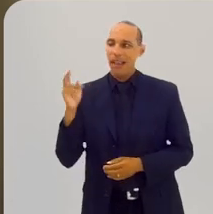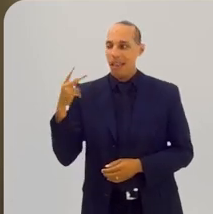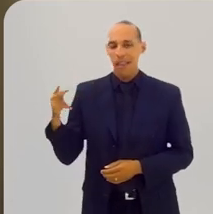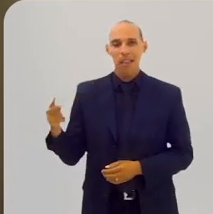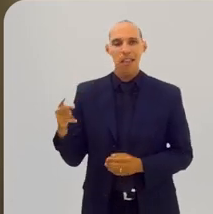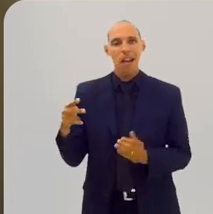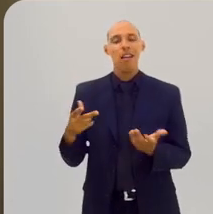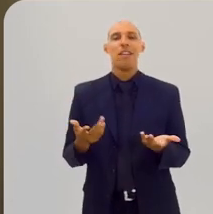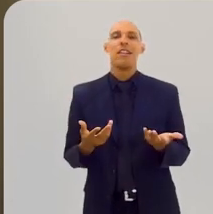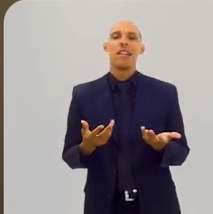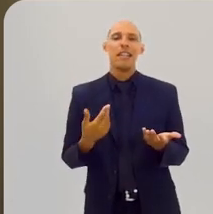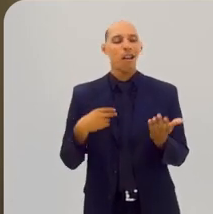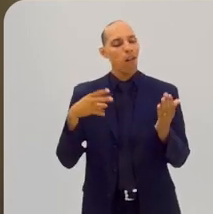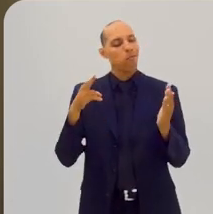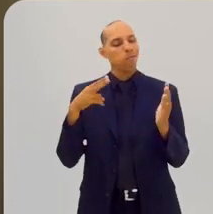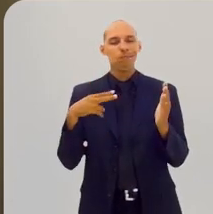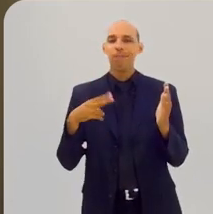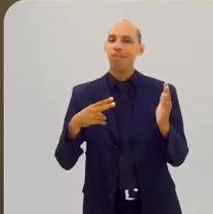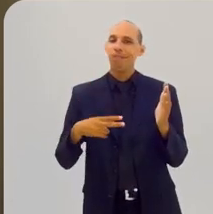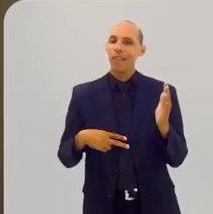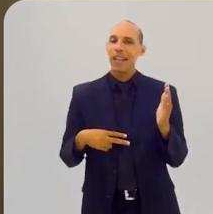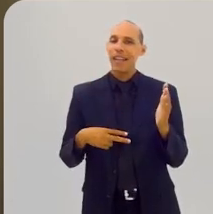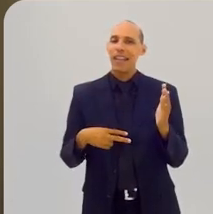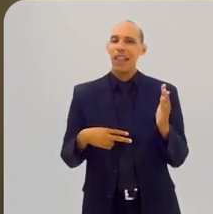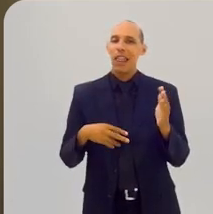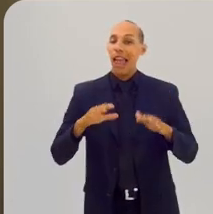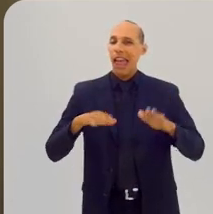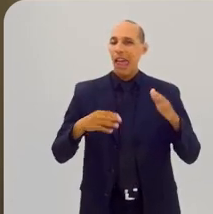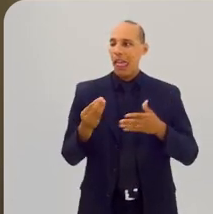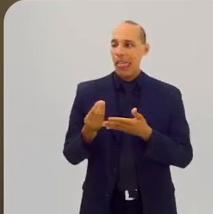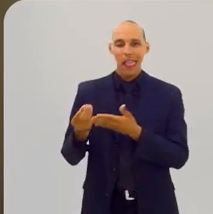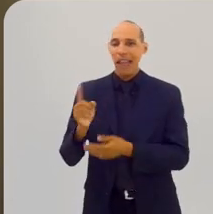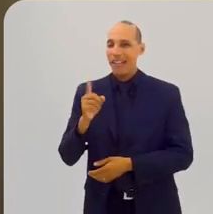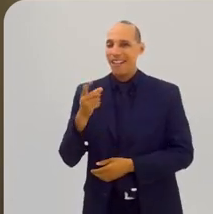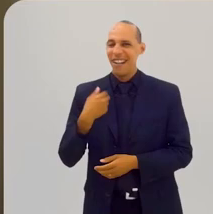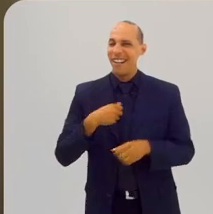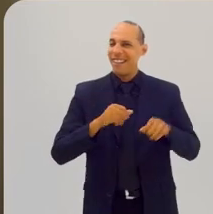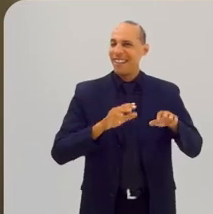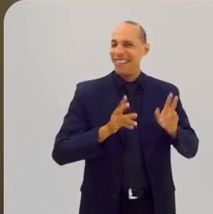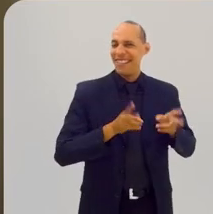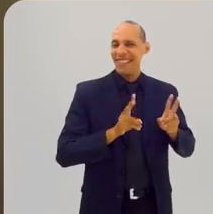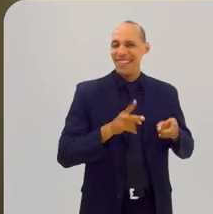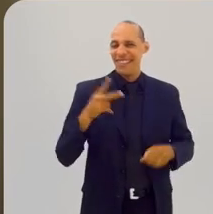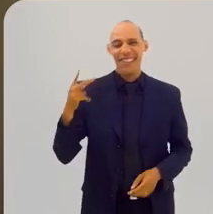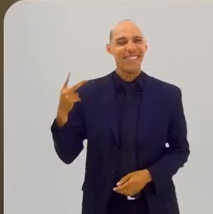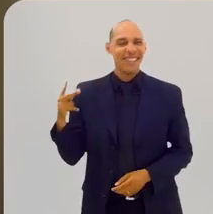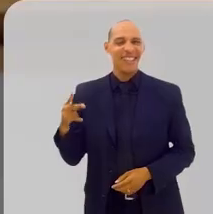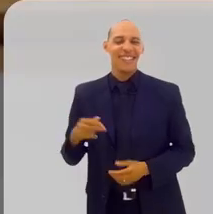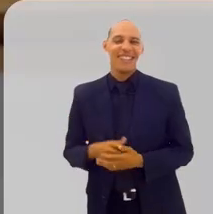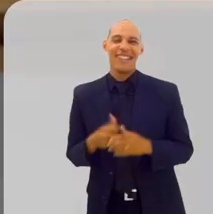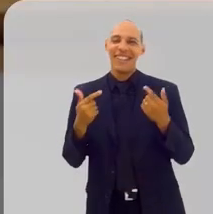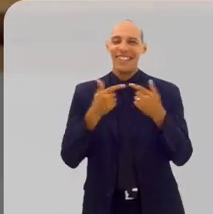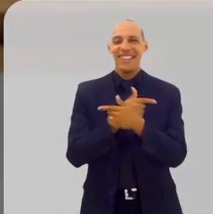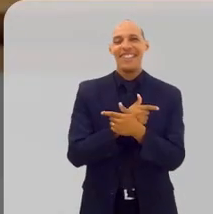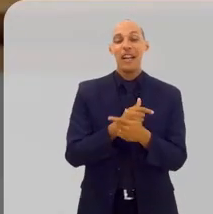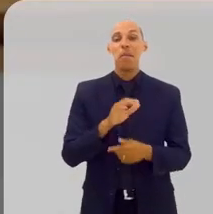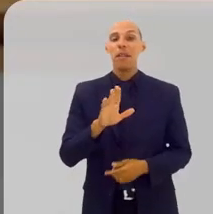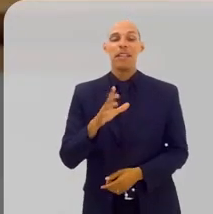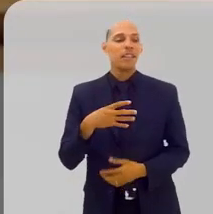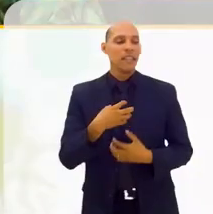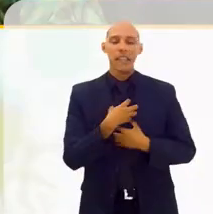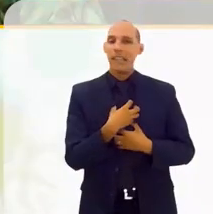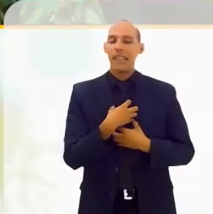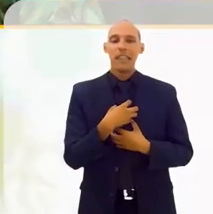biblioteca dele para ler para as vezes nem devolver tem livros biblioteca dele ainda mas